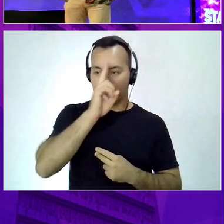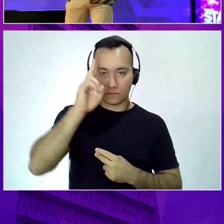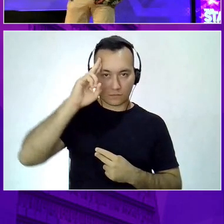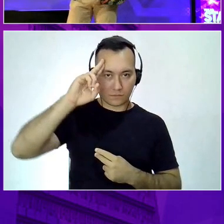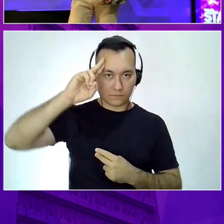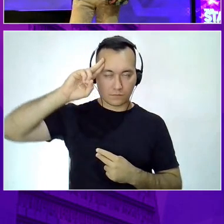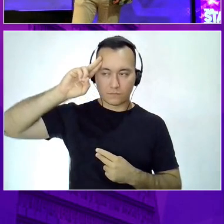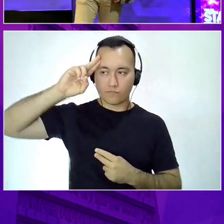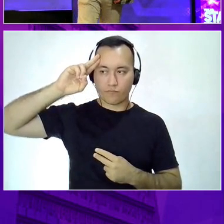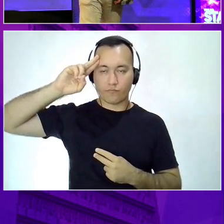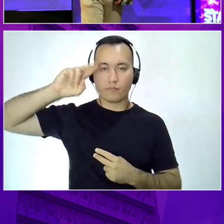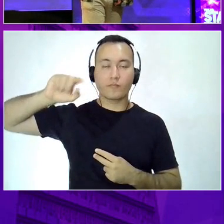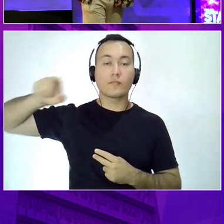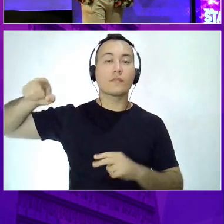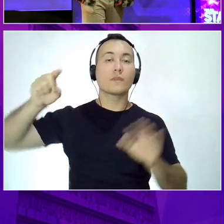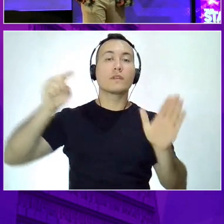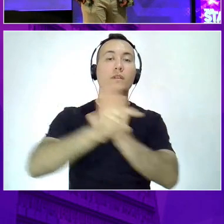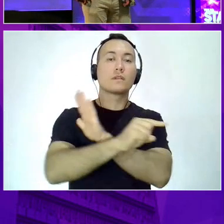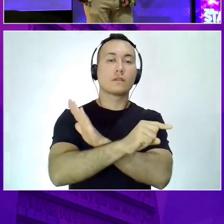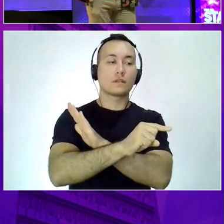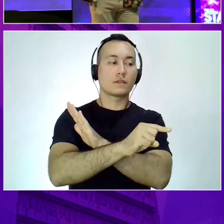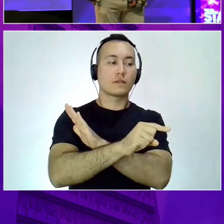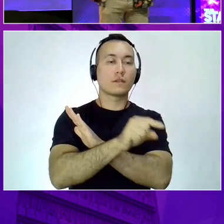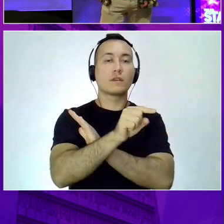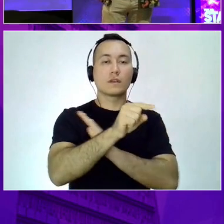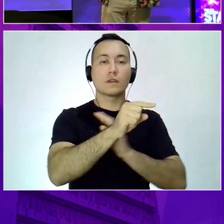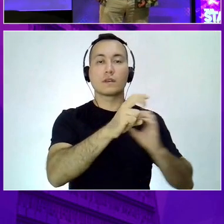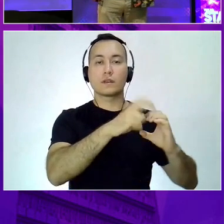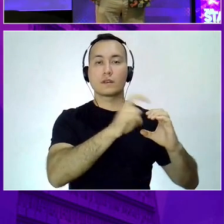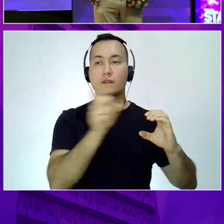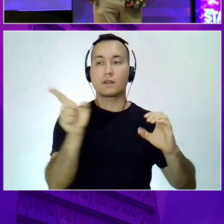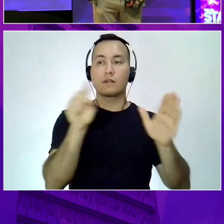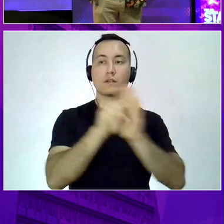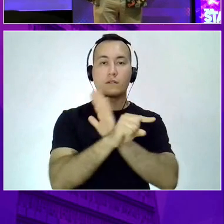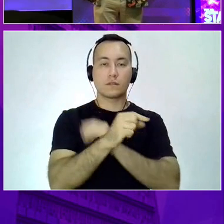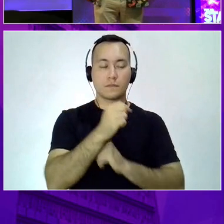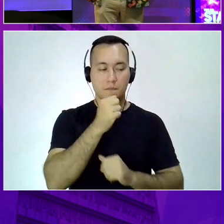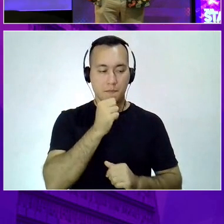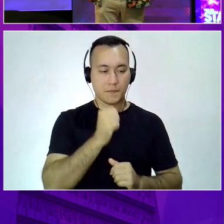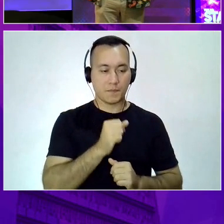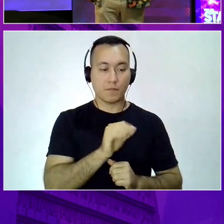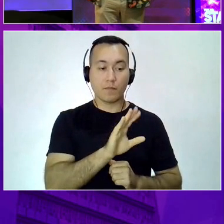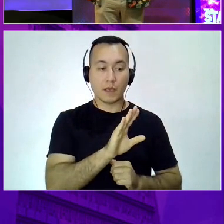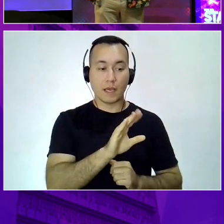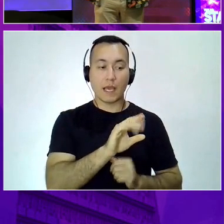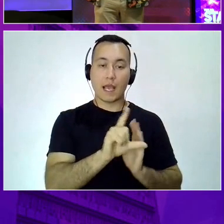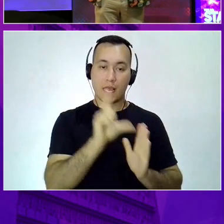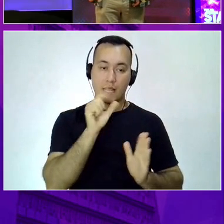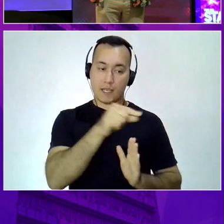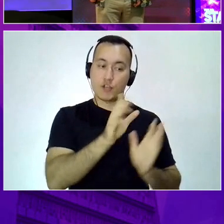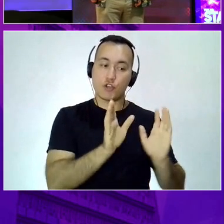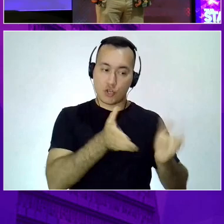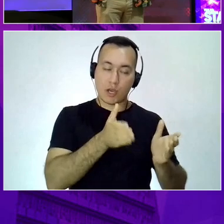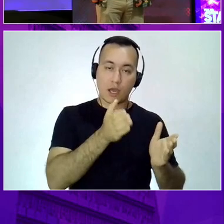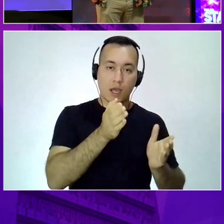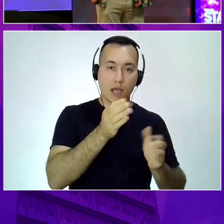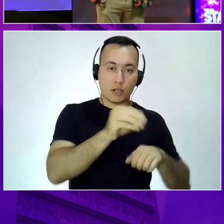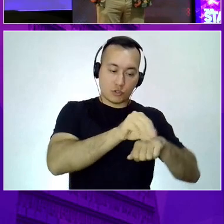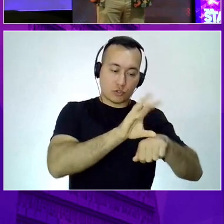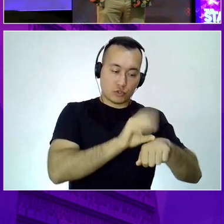é o que o usuário perguntou, ou o que ele escreveu, dado as instruções de sistema. E, por fim, a gente tem o que a gente chama